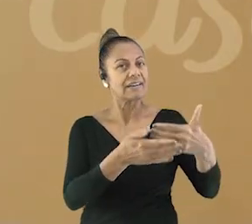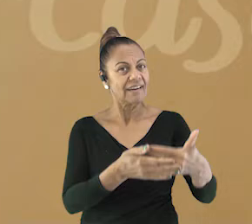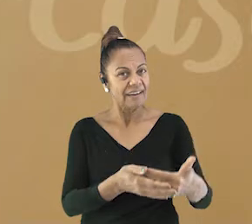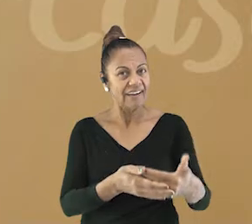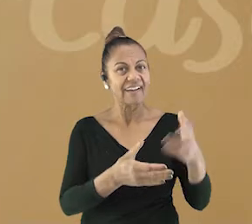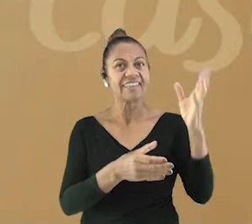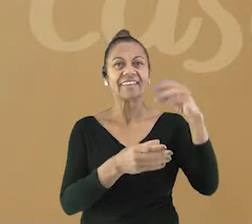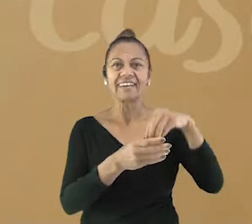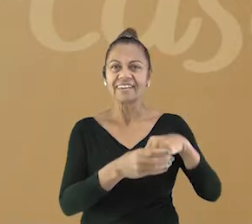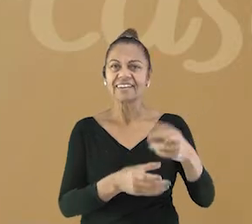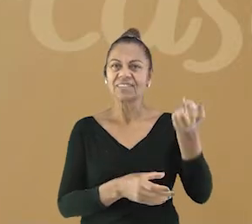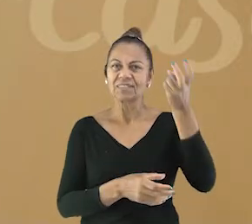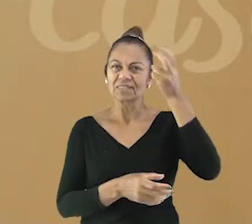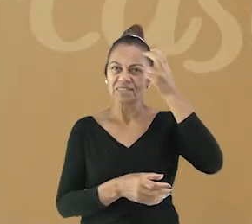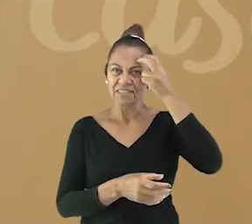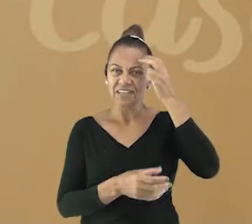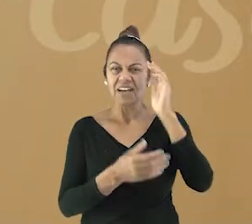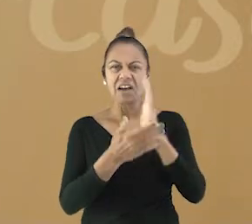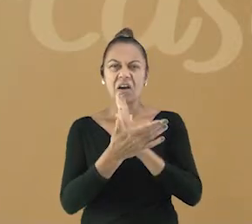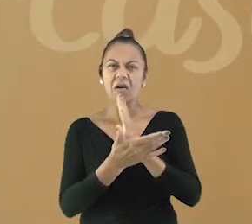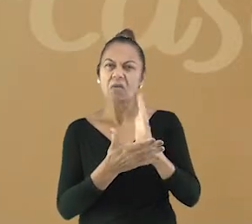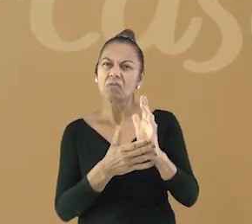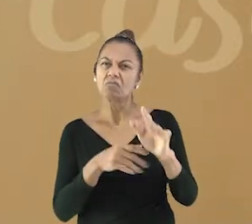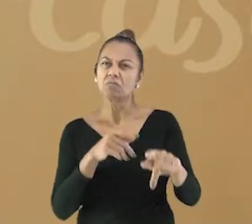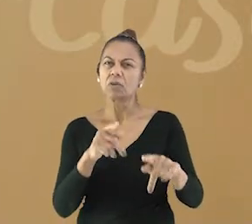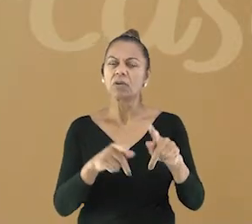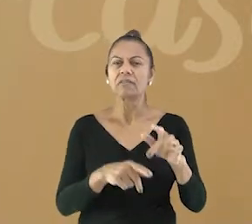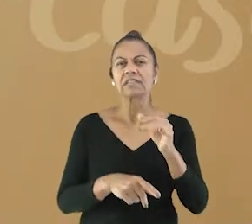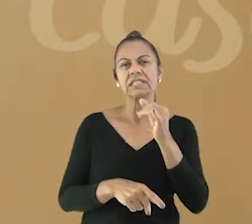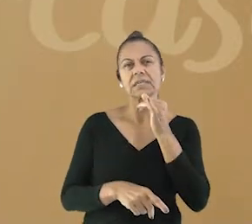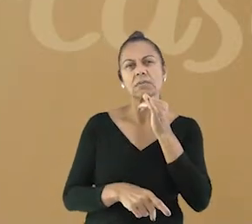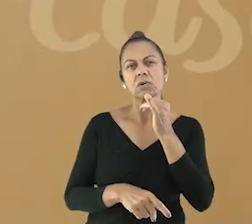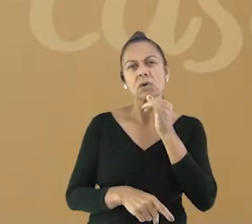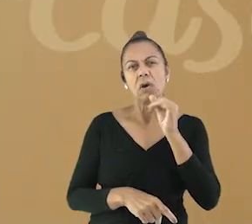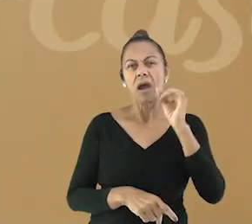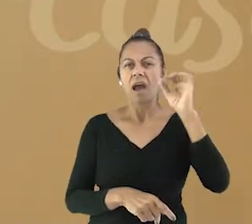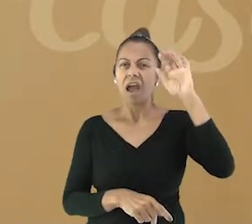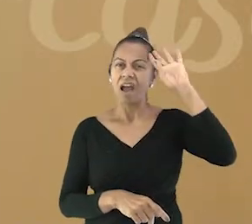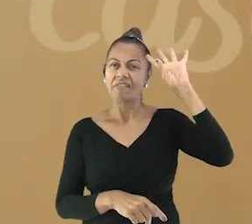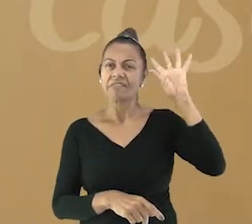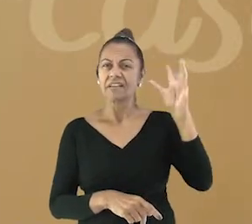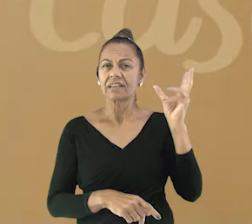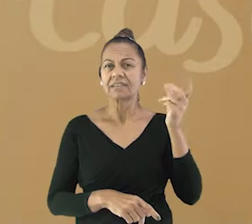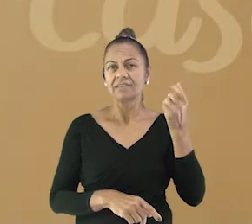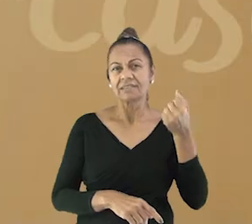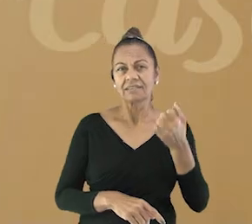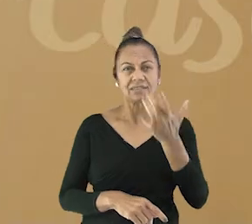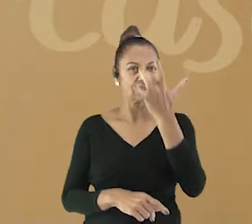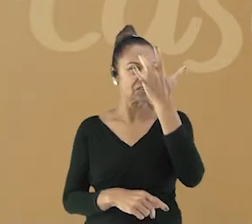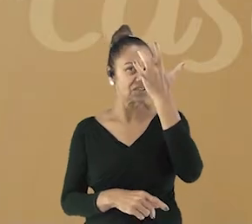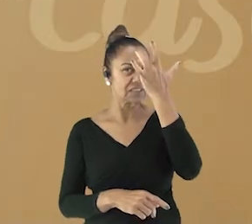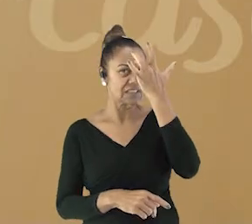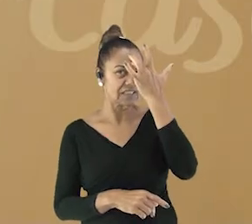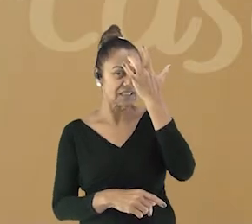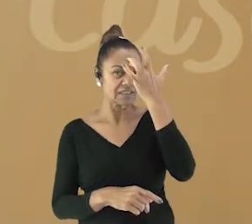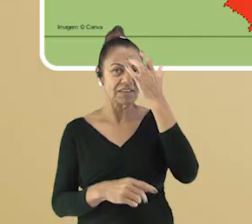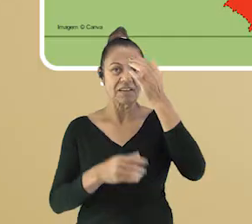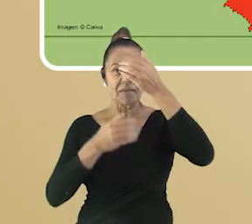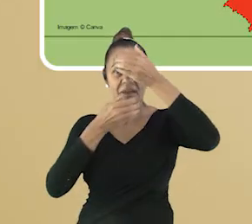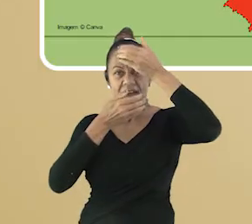o tempo, se tornou parte da cultura de alguns povos africanos, indianos e alguns povos